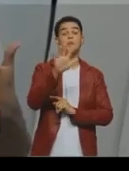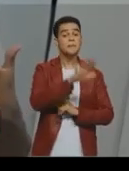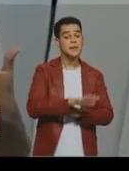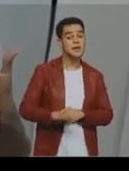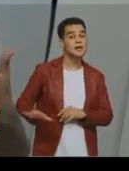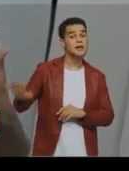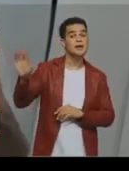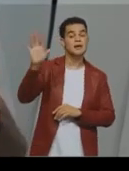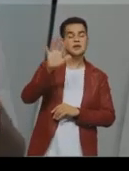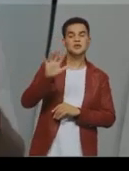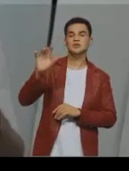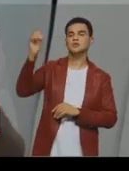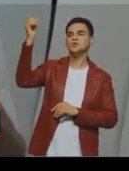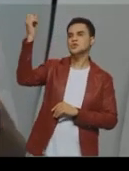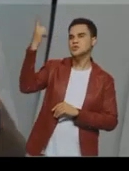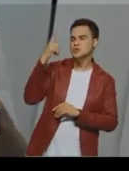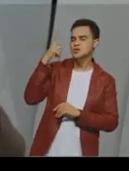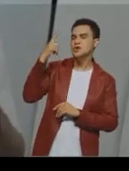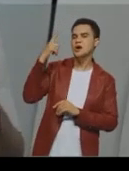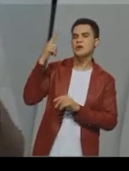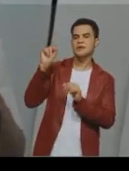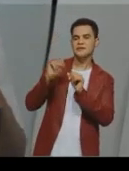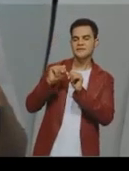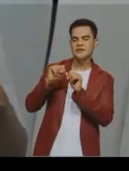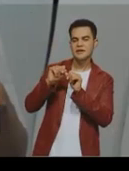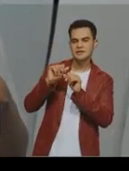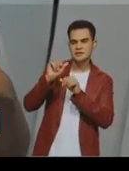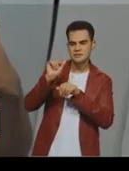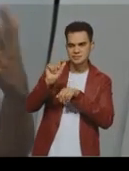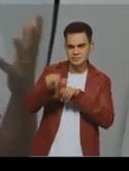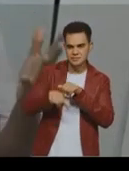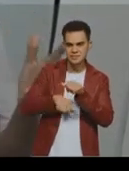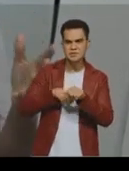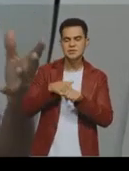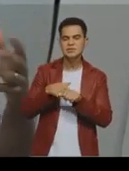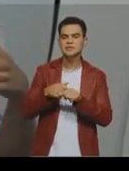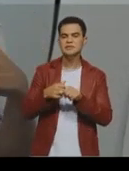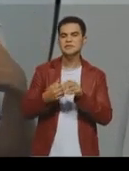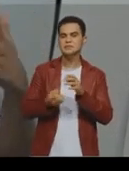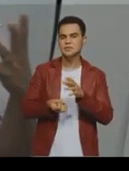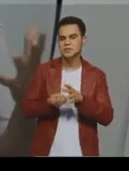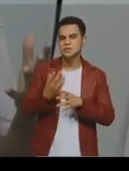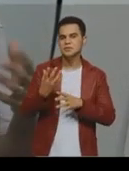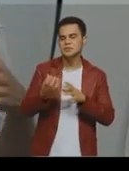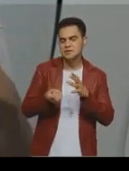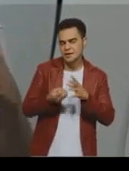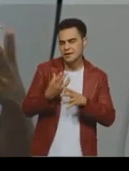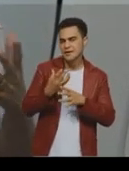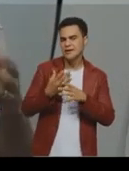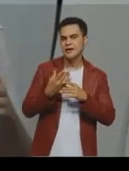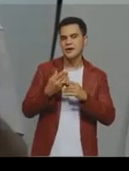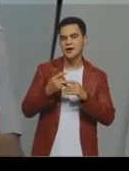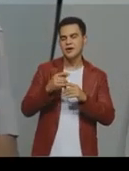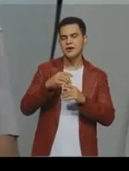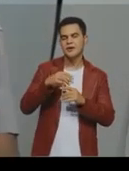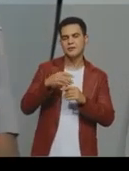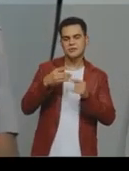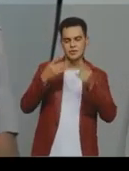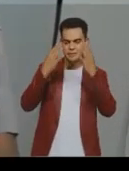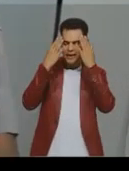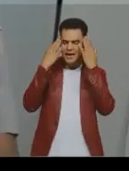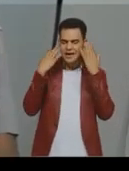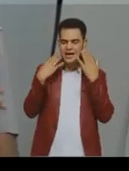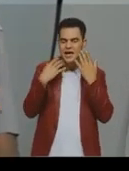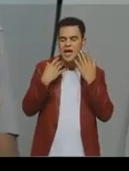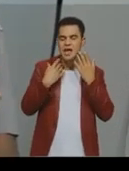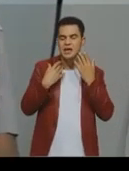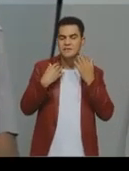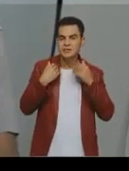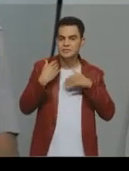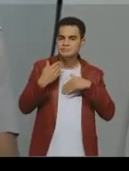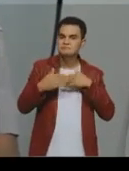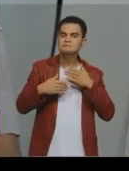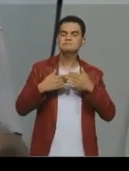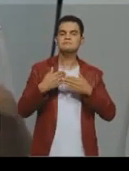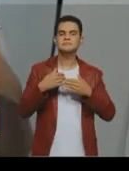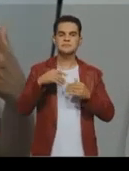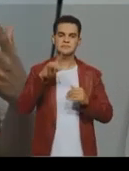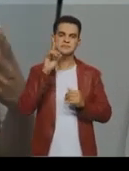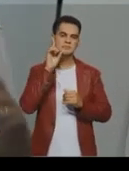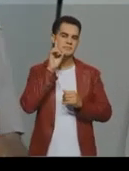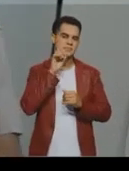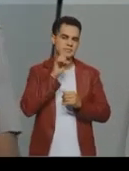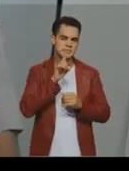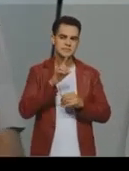o sol ali, ele provocou ali uma produção maior de melanina na sua pele, entre outros fatores que vão acontecer, você vai ficar um pouco